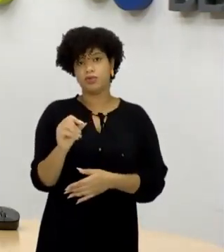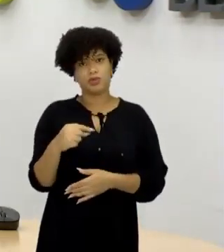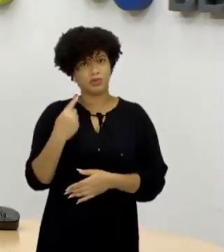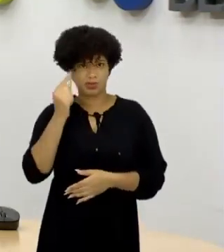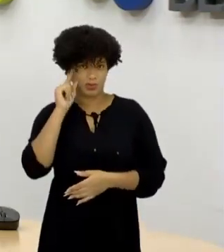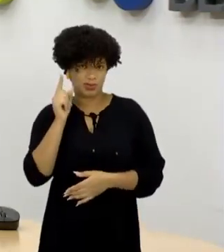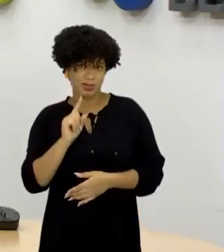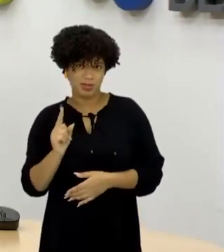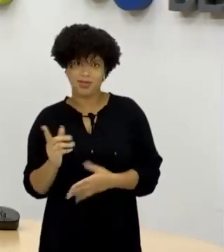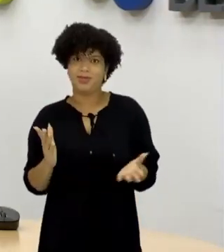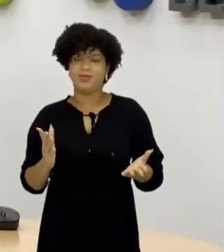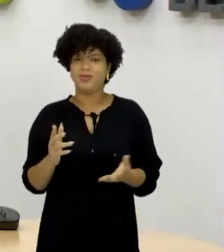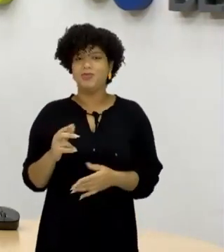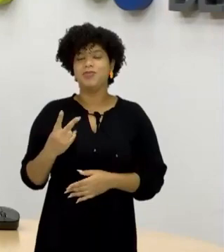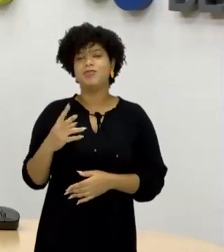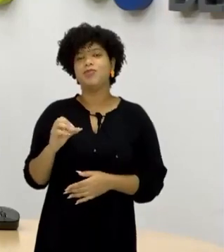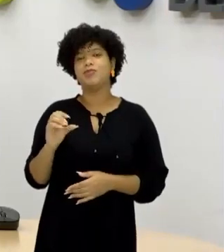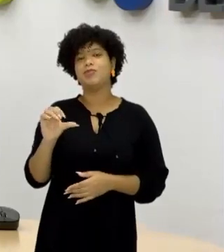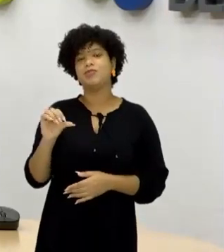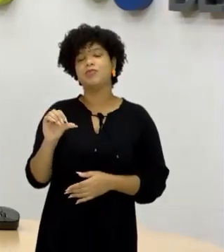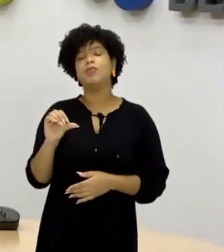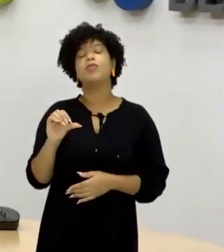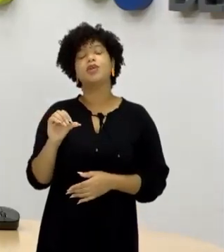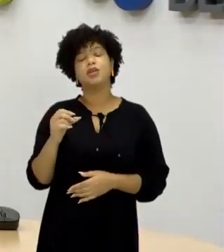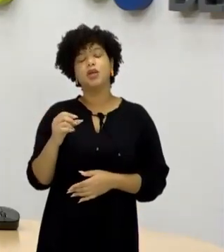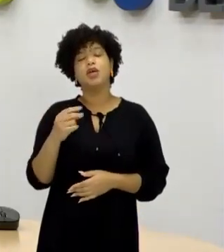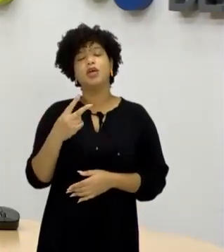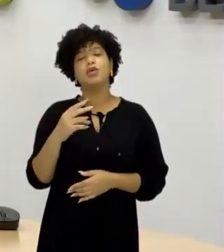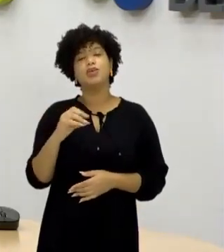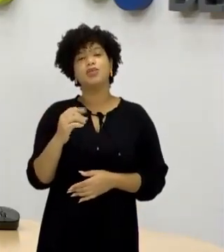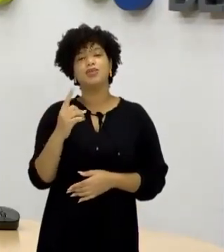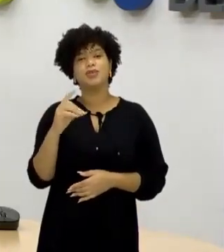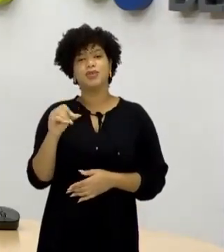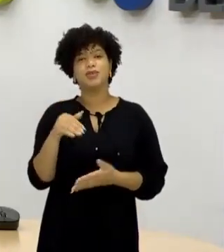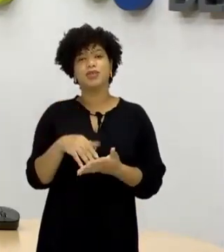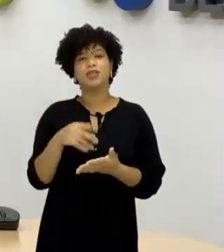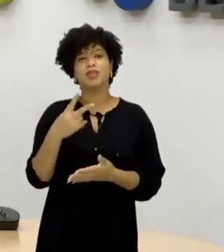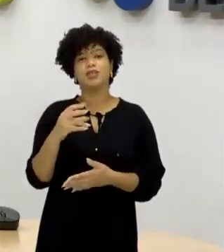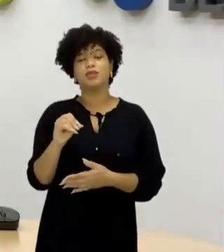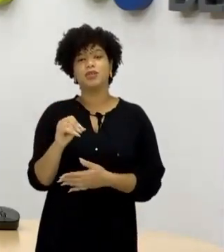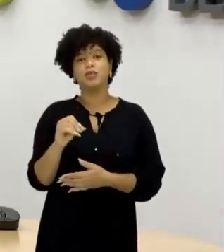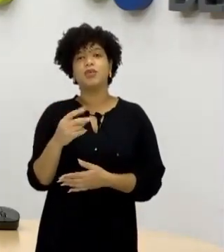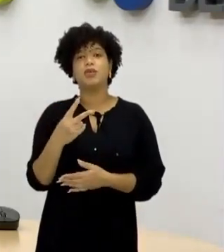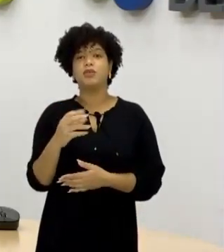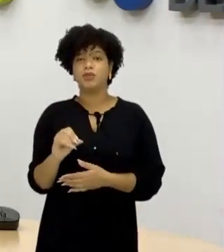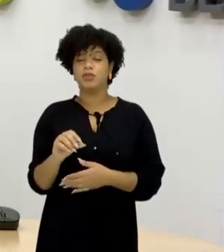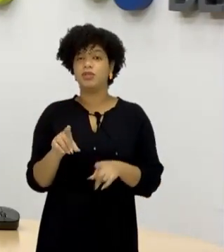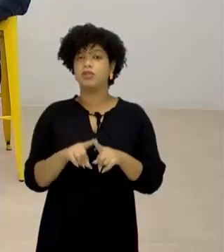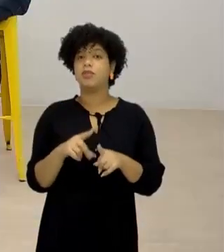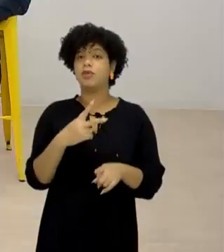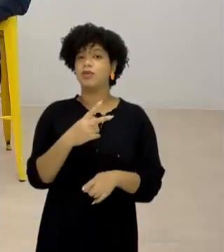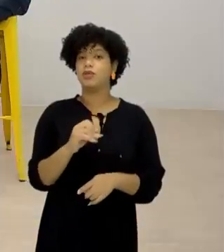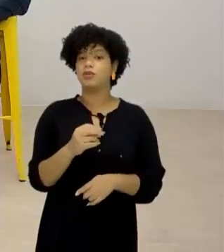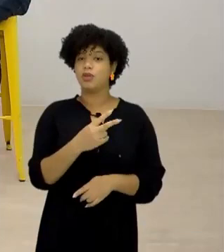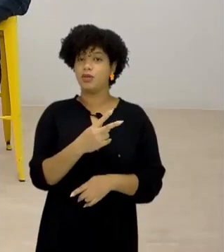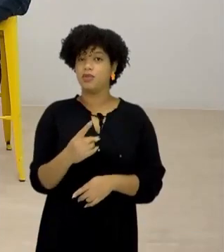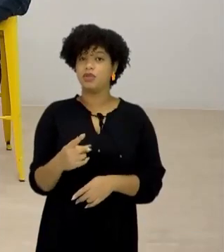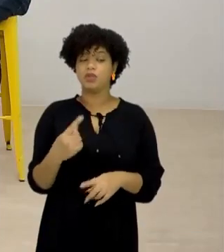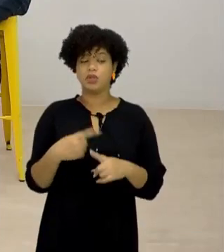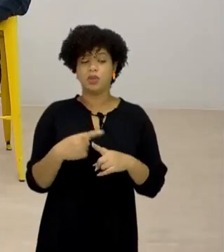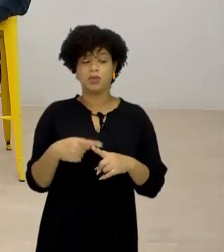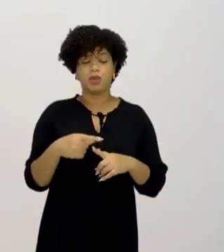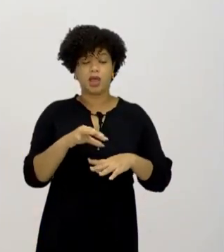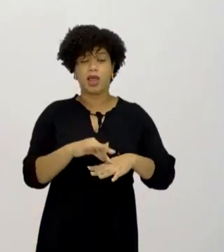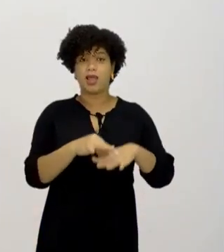de 2019 para 2020 e depois, posteriormente, né? Quando acabar o ano de 2021, nós vamos ter... E a explosão que nós tivemos no preço da